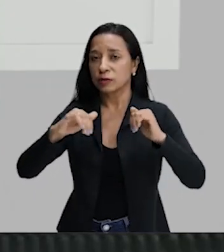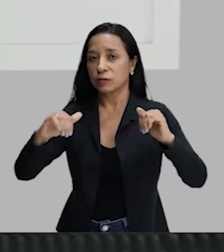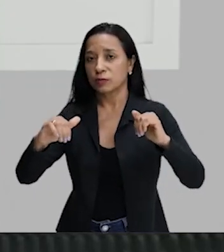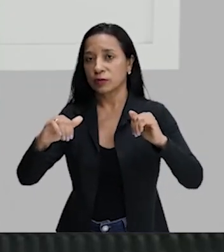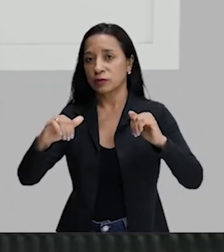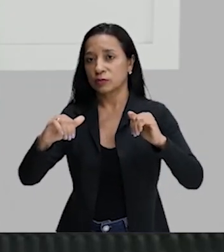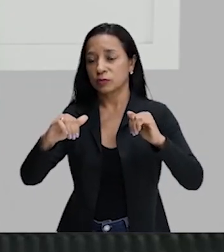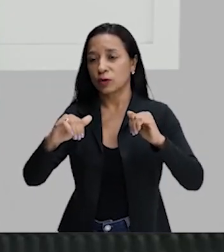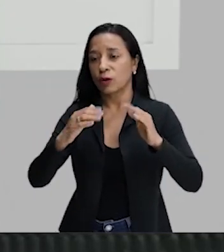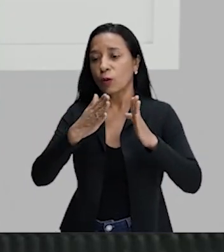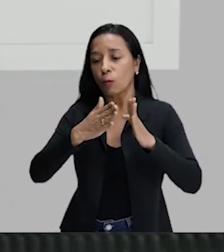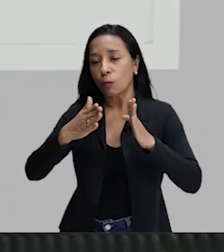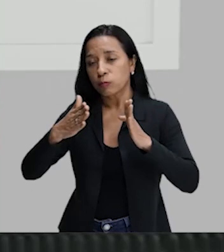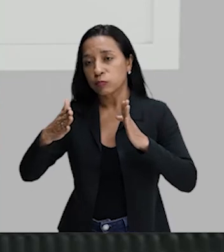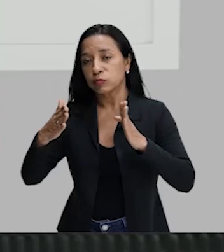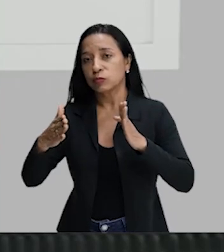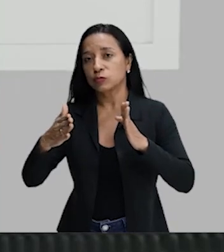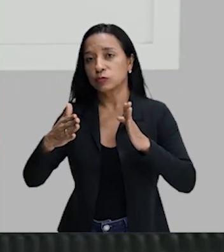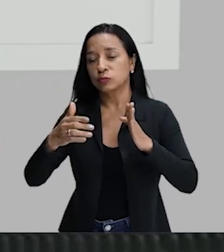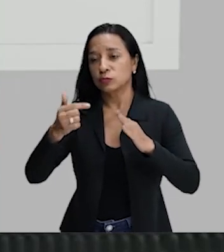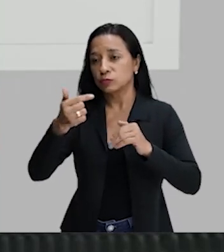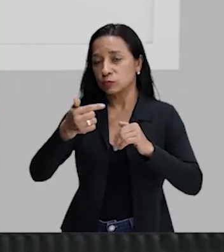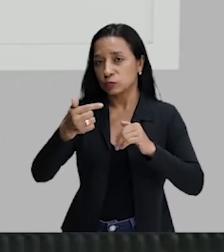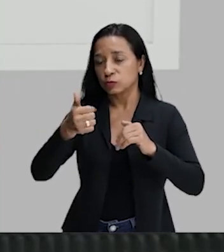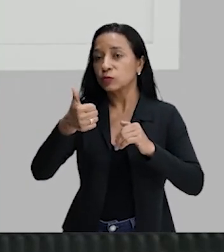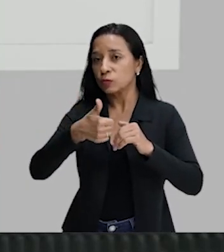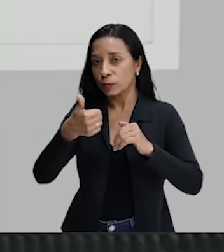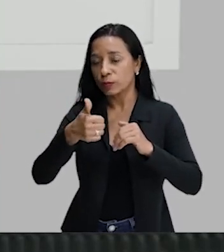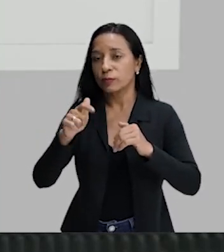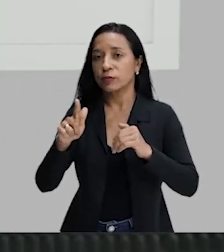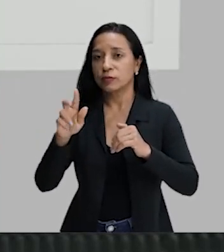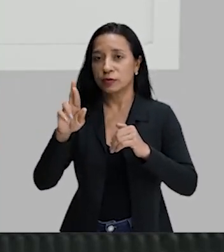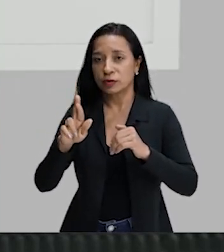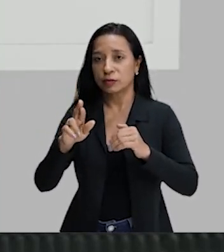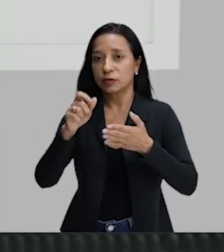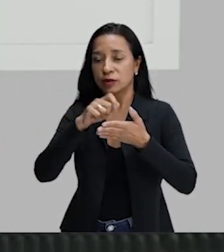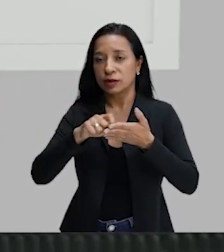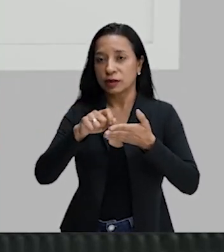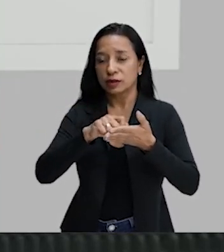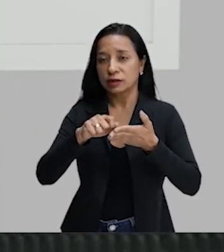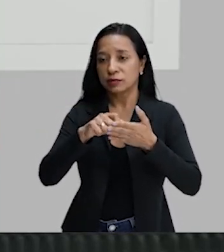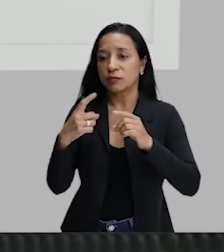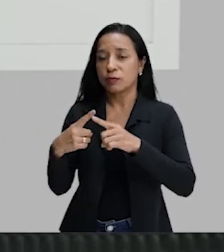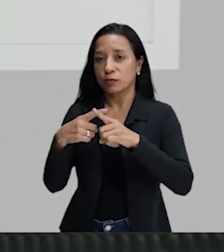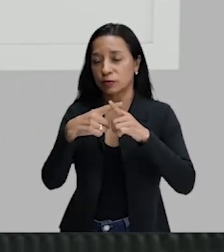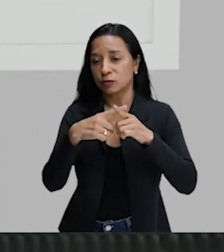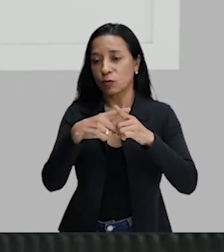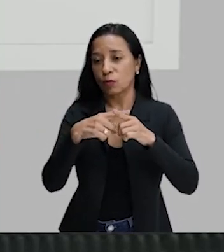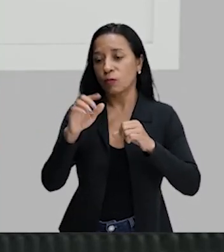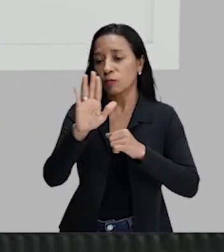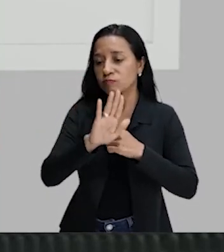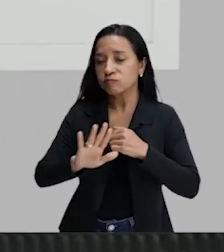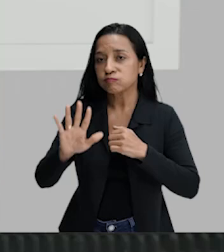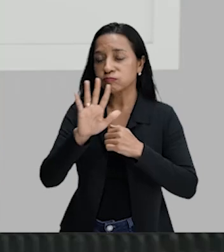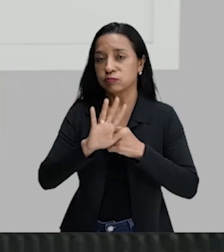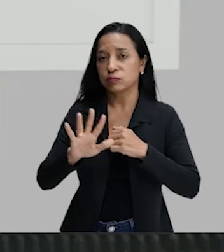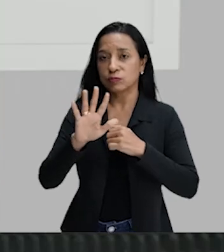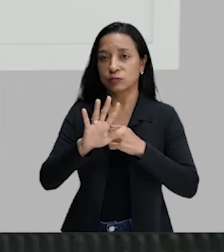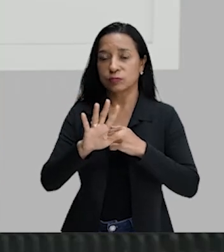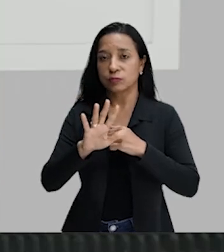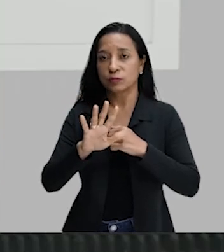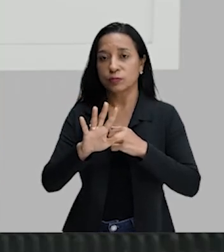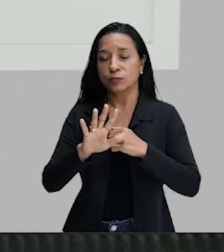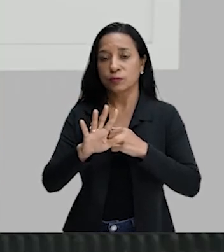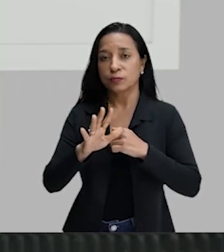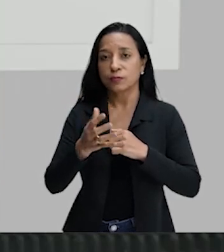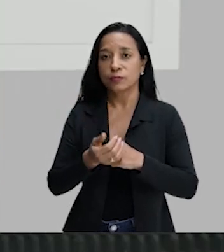primeiro grau. Então, aqui eu tenho um polinômio, escrevi o polinômio aqui na sua forma geral, né? Tá? Polinômio na sua